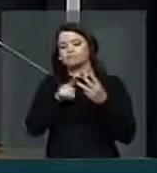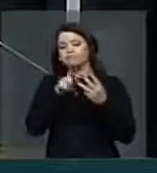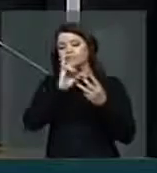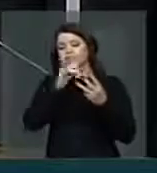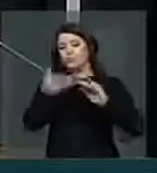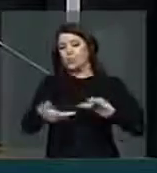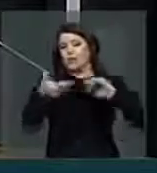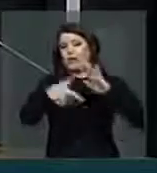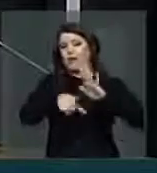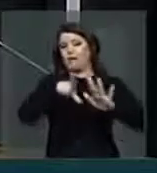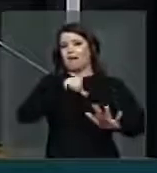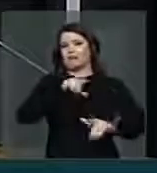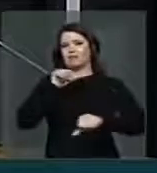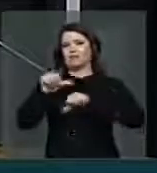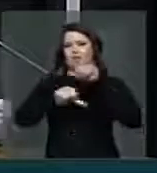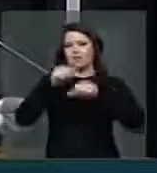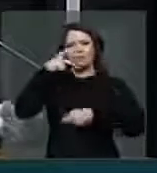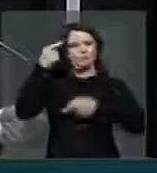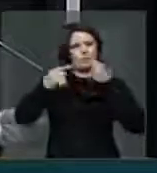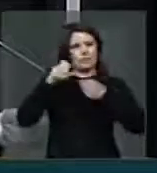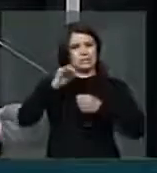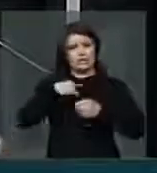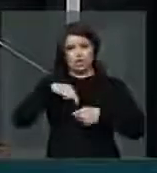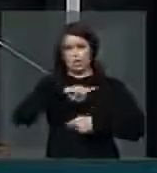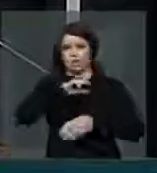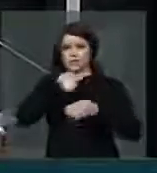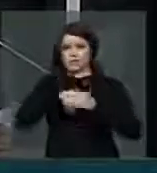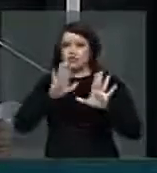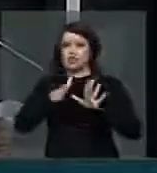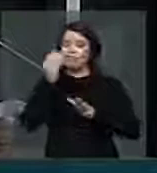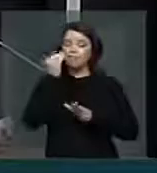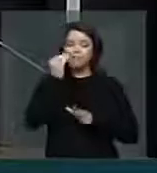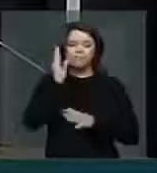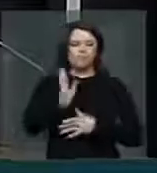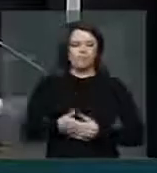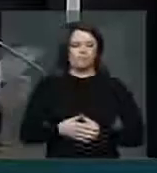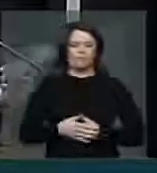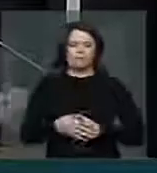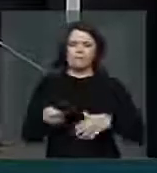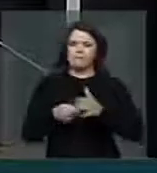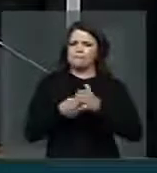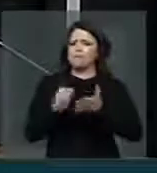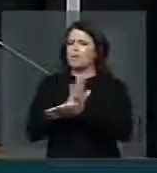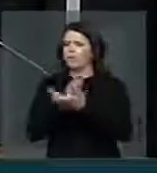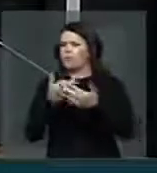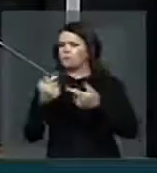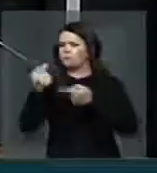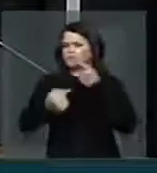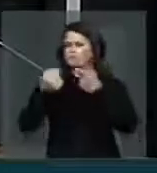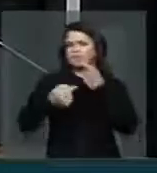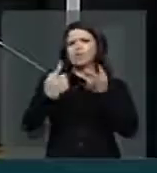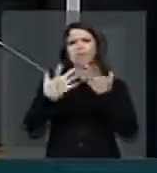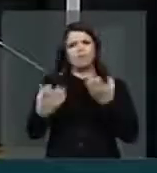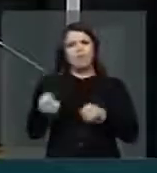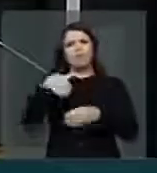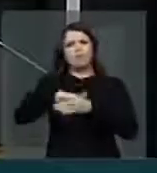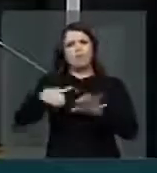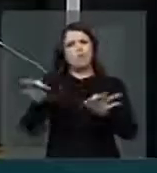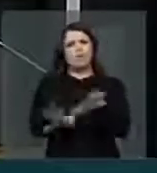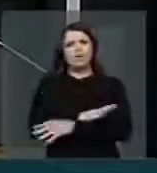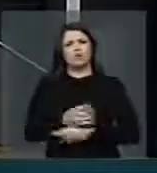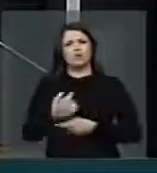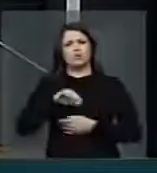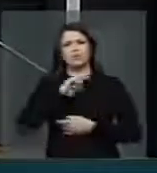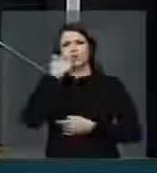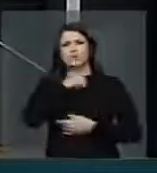se antecipar na reforma política. Se nós votarmos aqui, nós já tentamos. Tem muitos pontos que são divergentes, mas vamos votar. O problema é que a gente